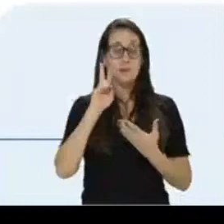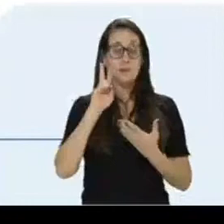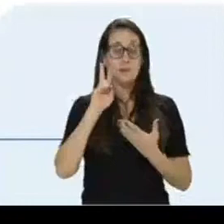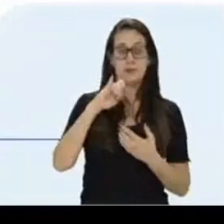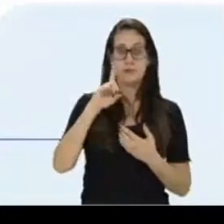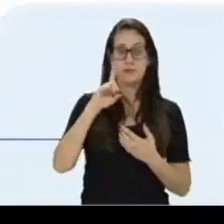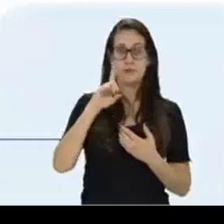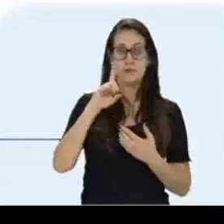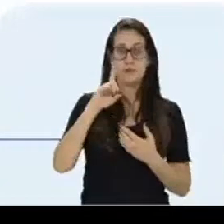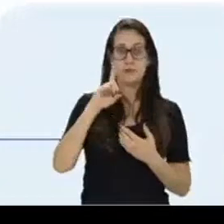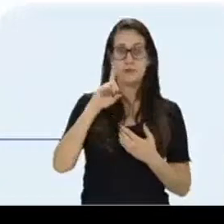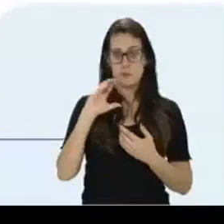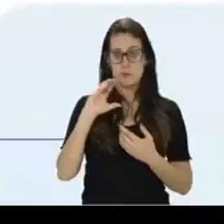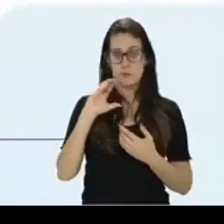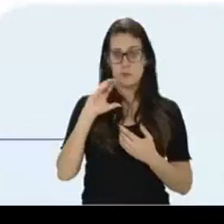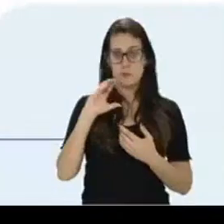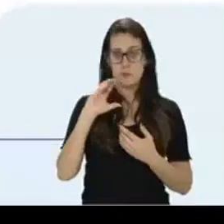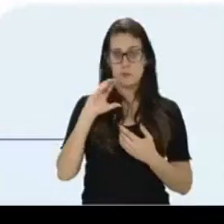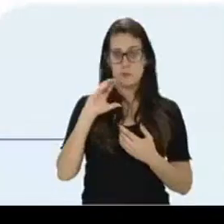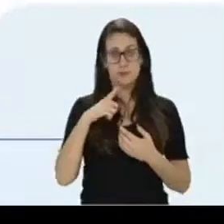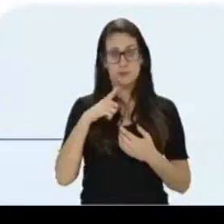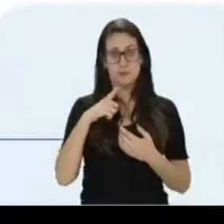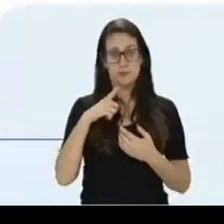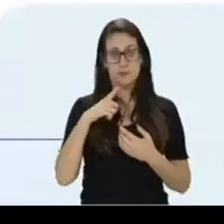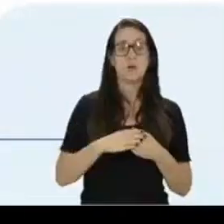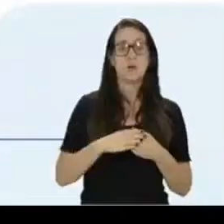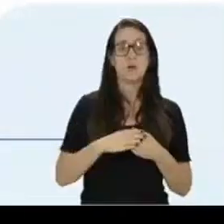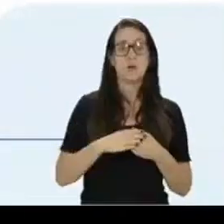ele possui uma região que é polar,